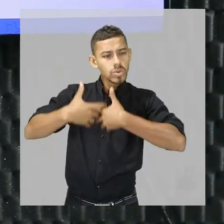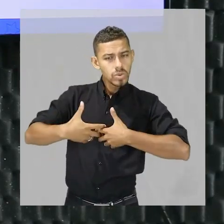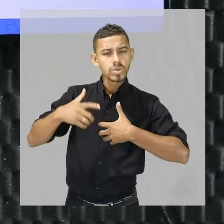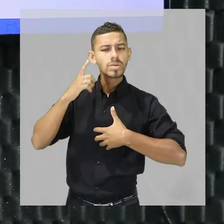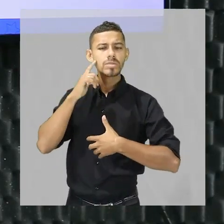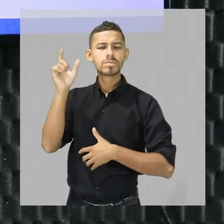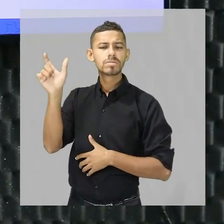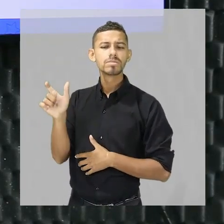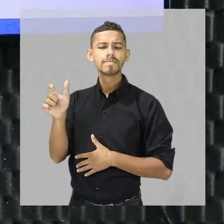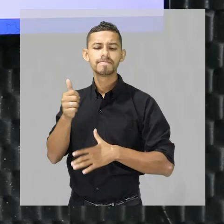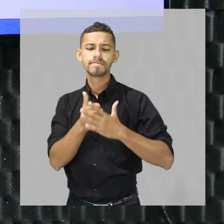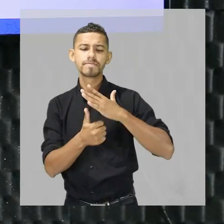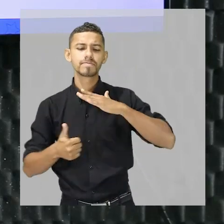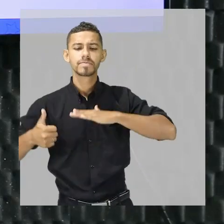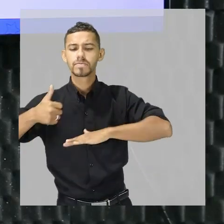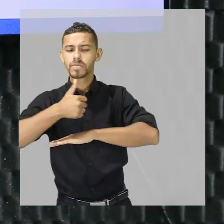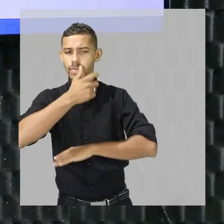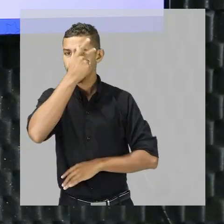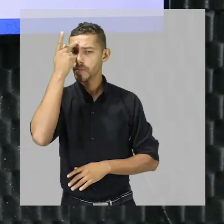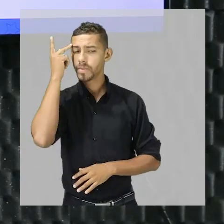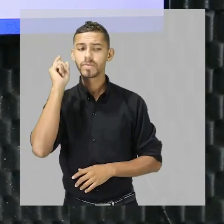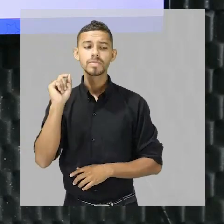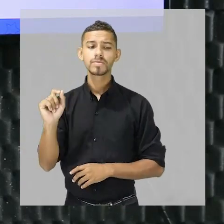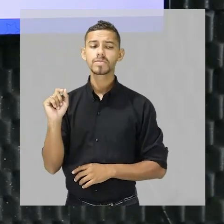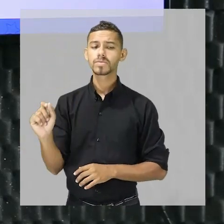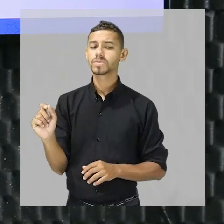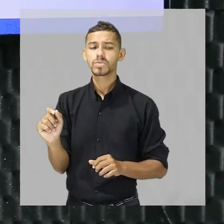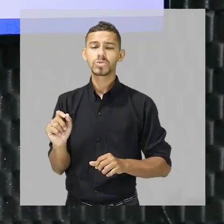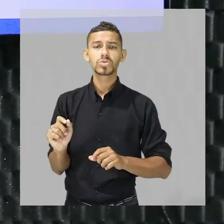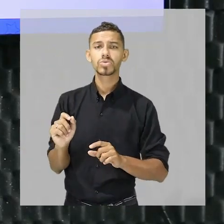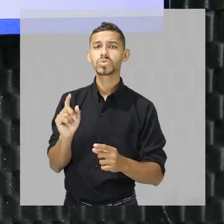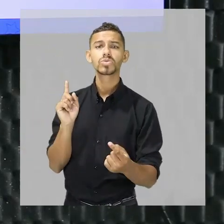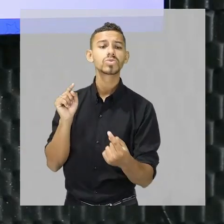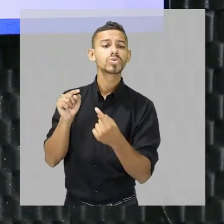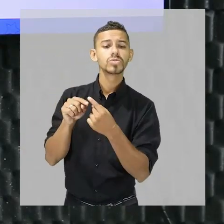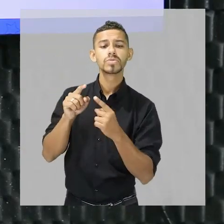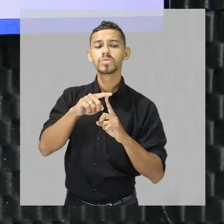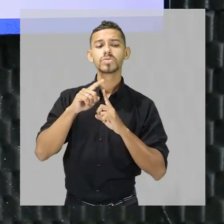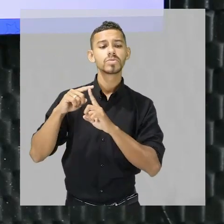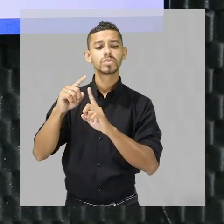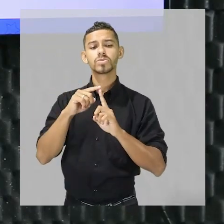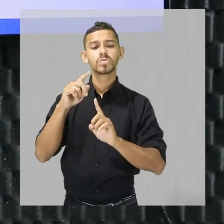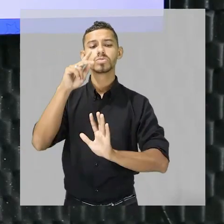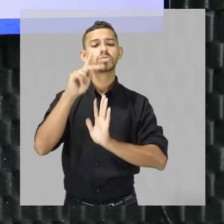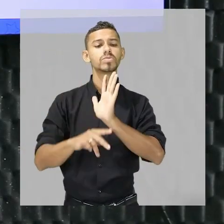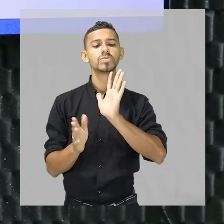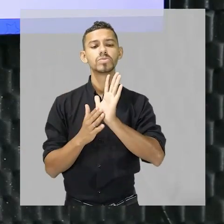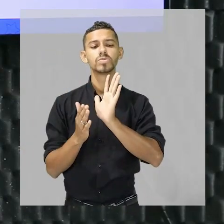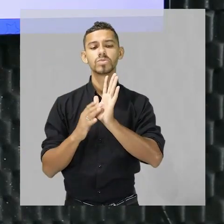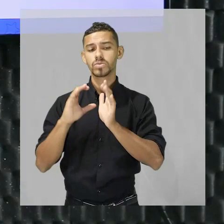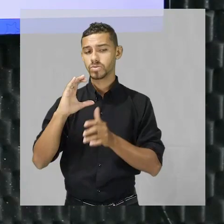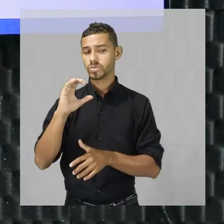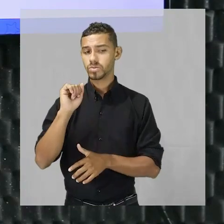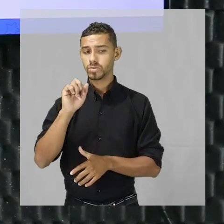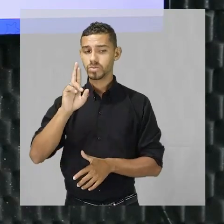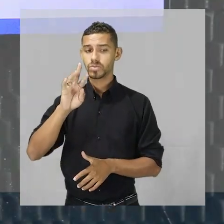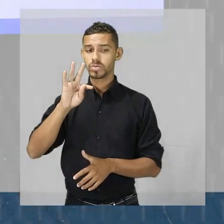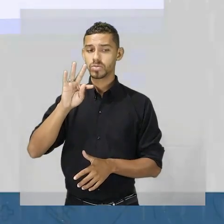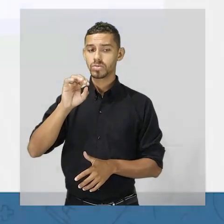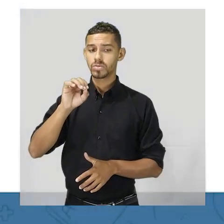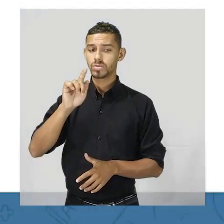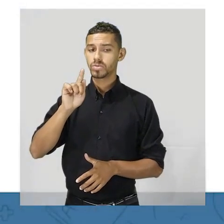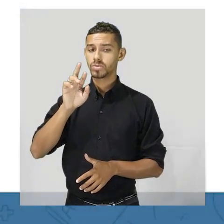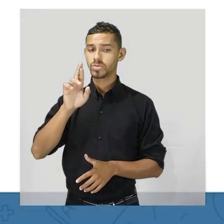seja, ela está confusa em relação a alguma coisa, né? Seria o quê? É o tipo de projeção cartográfica, aos contornos dos fusos horários,